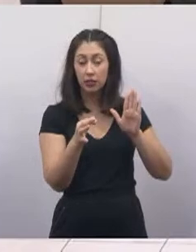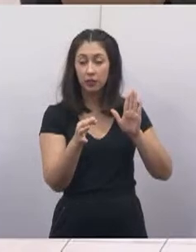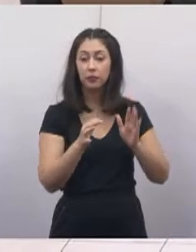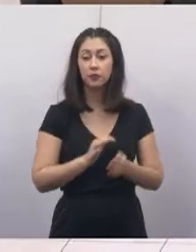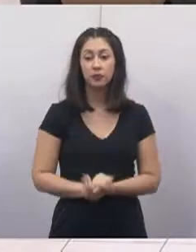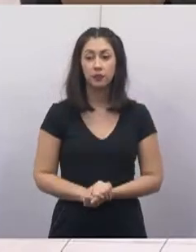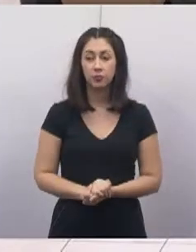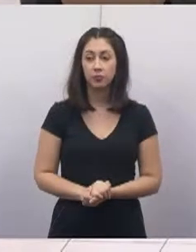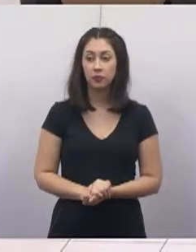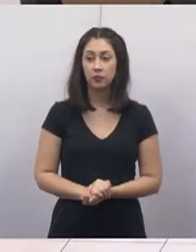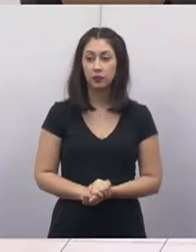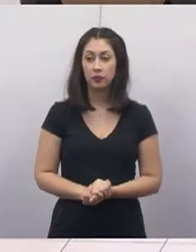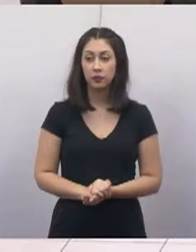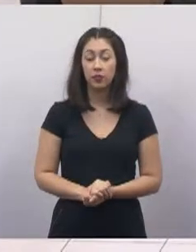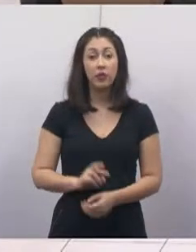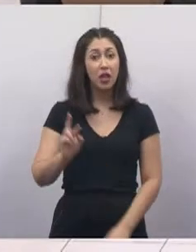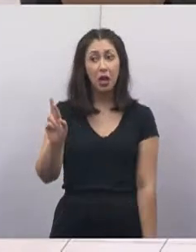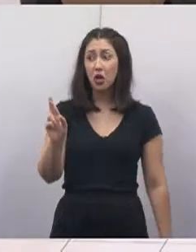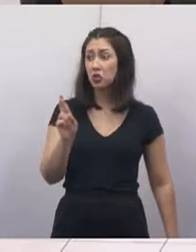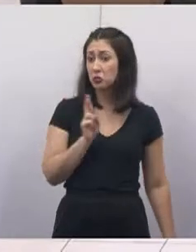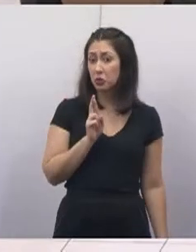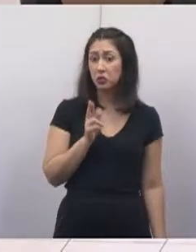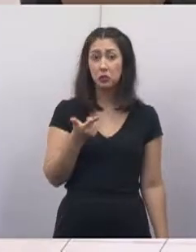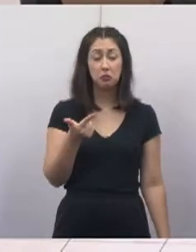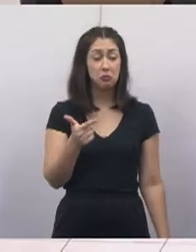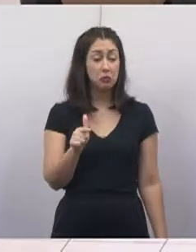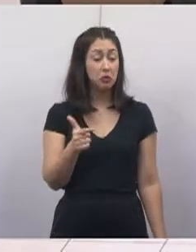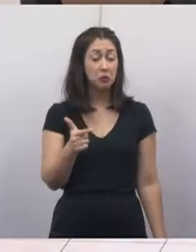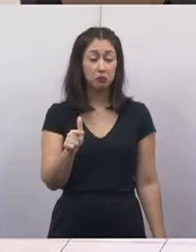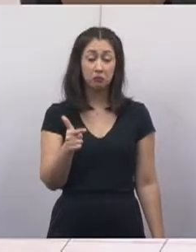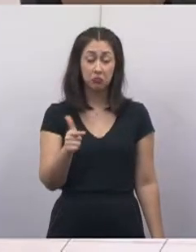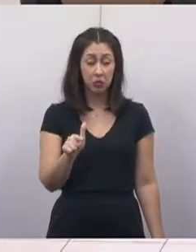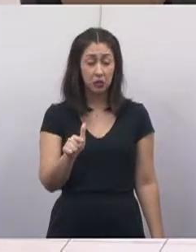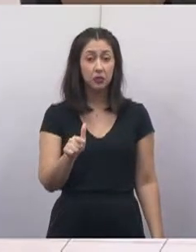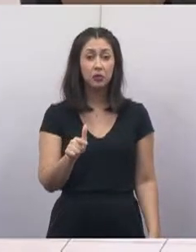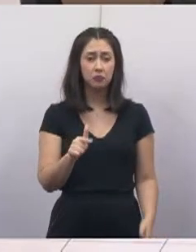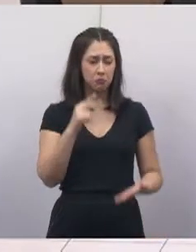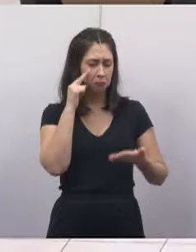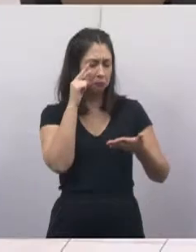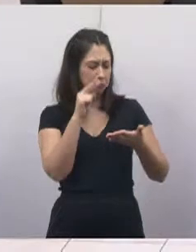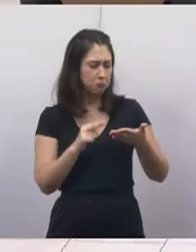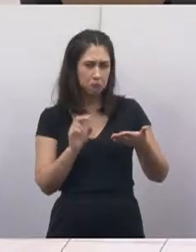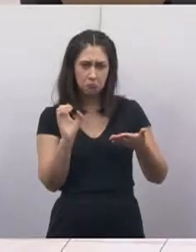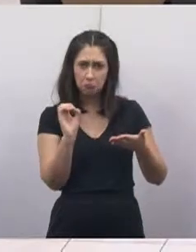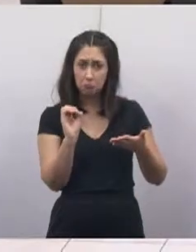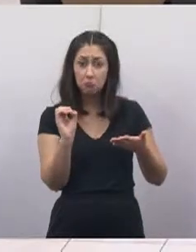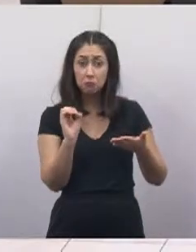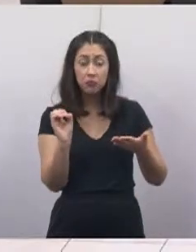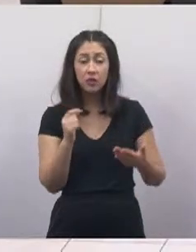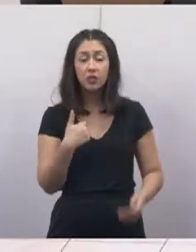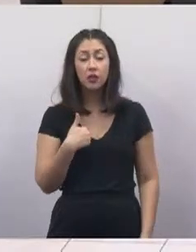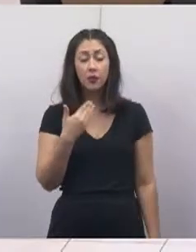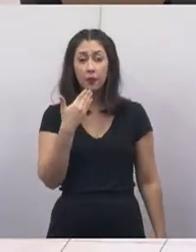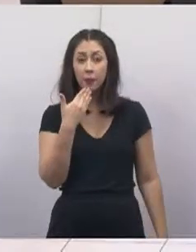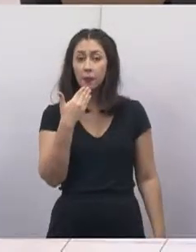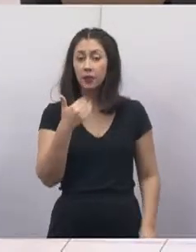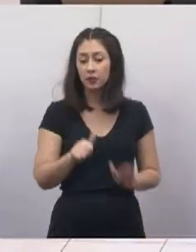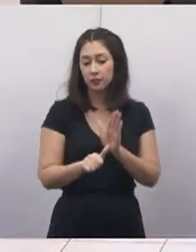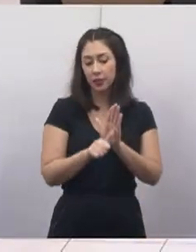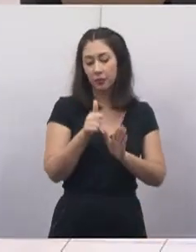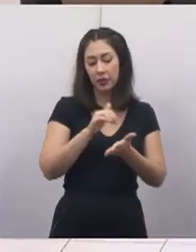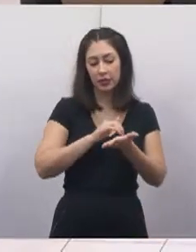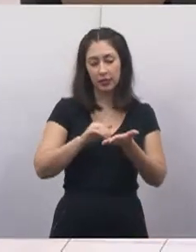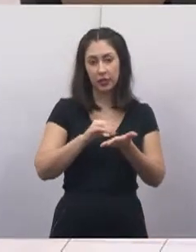vista que não há respostas de pedido de informações para serem lidas nesta oportunidade, solicito à